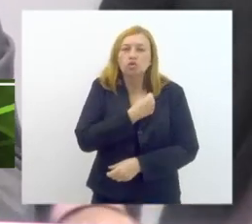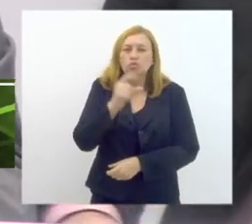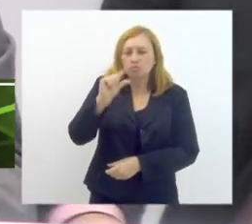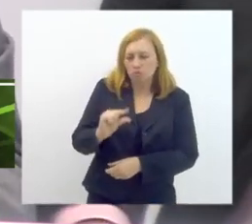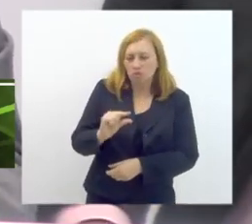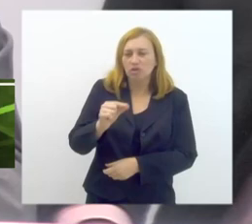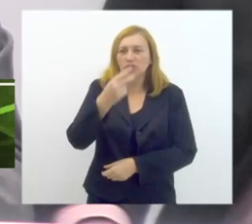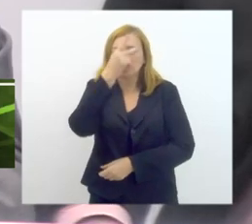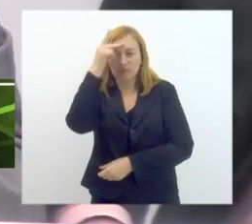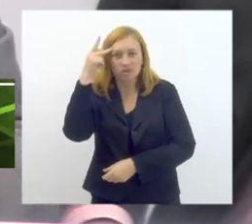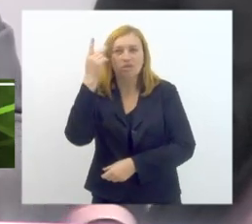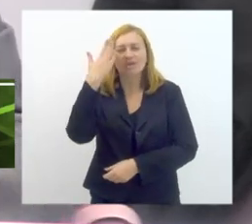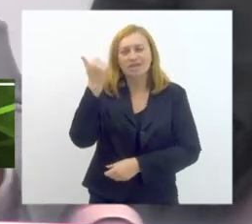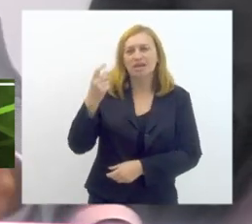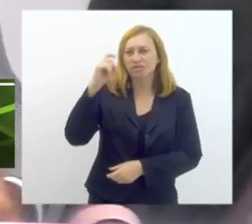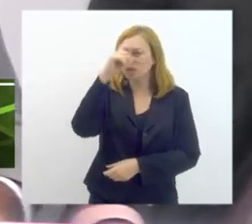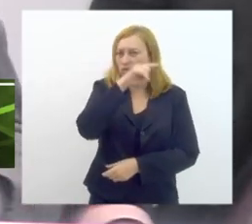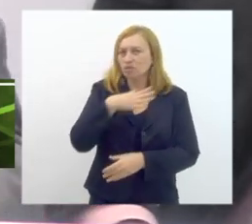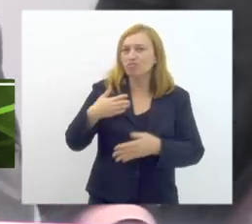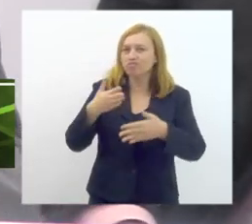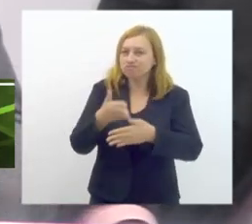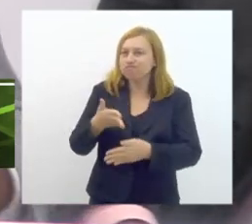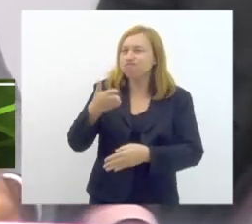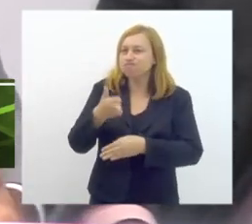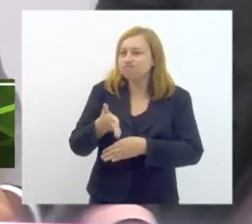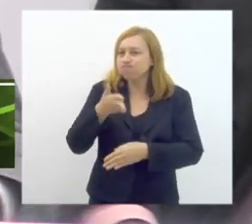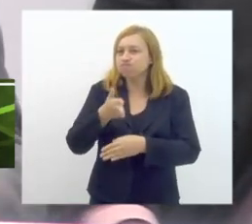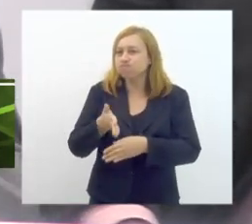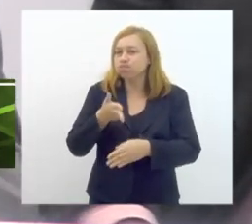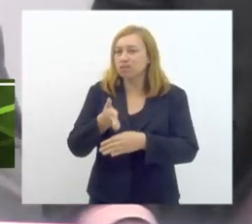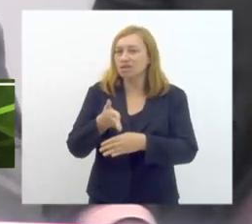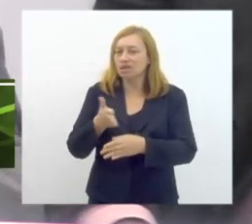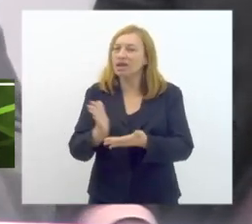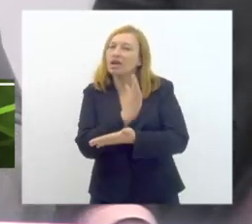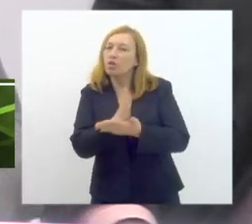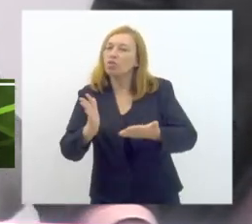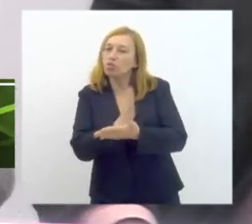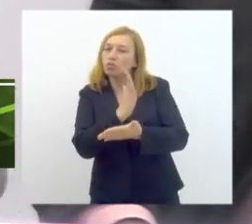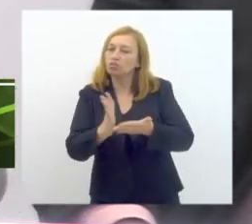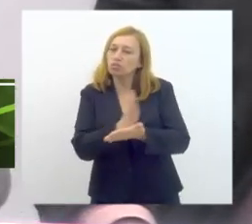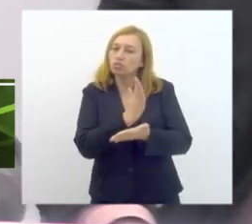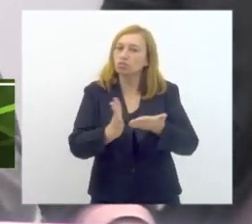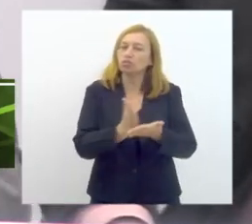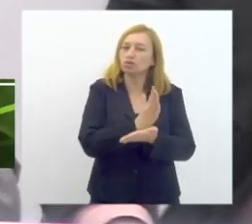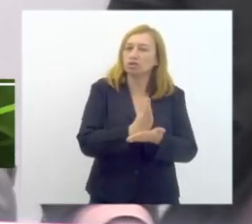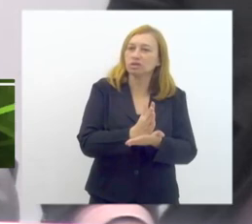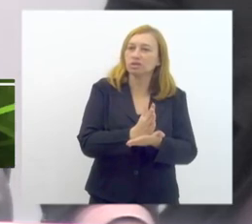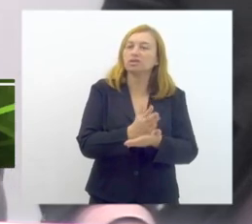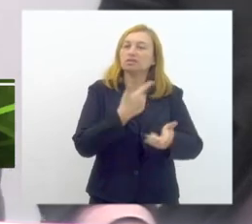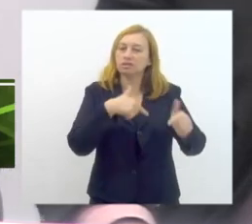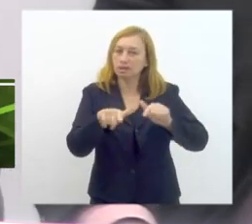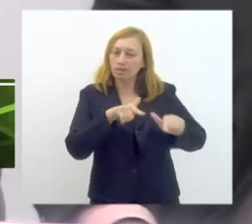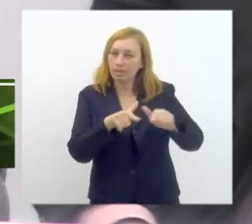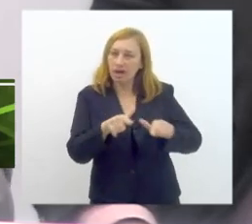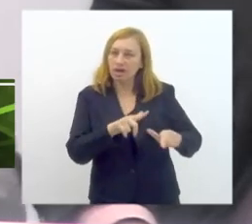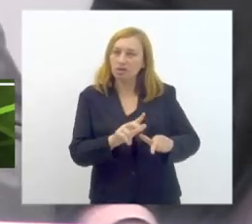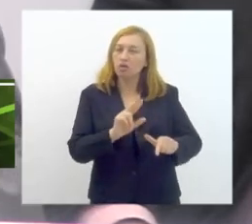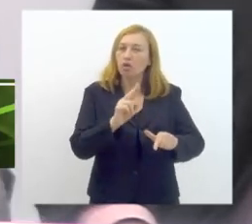que enfrentam para acessar alguns recursos, para acessar alguns serviços,